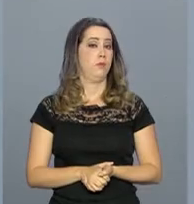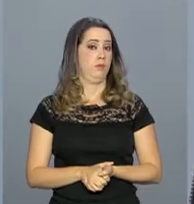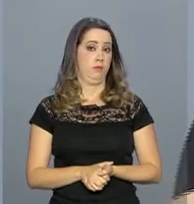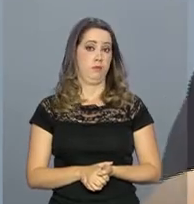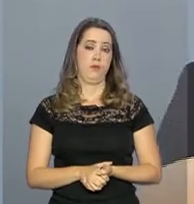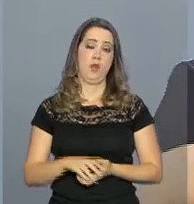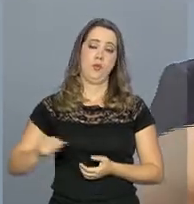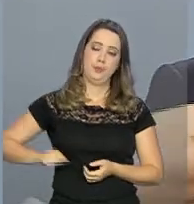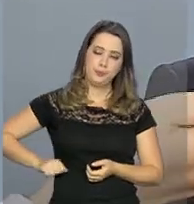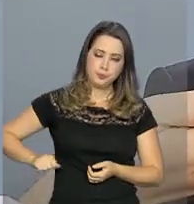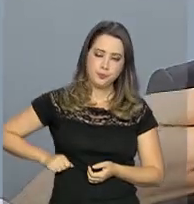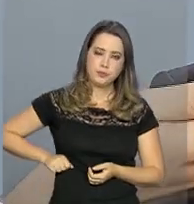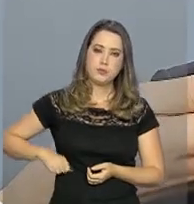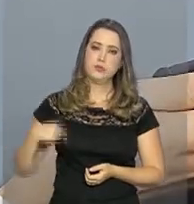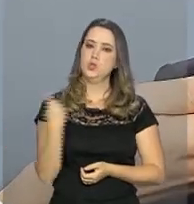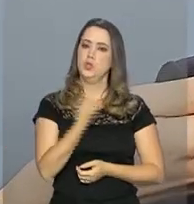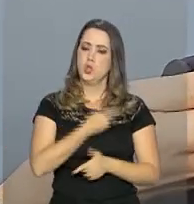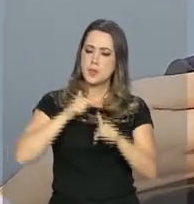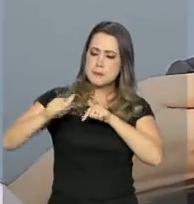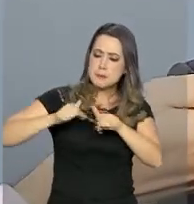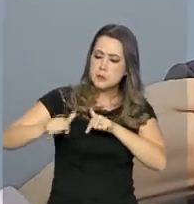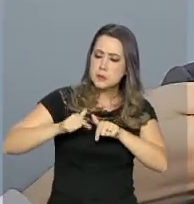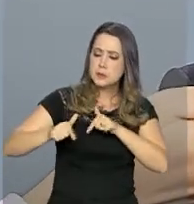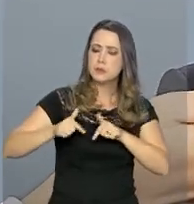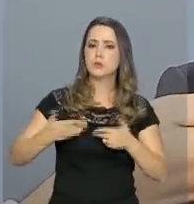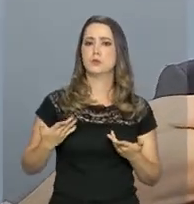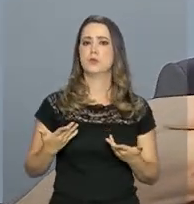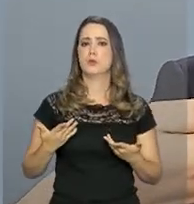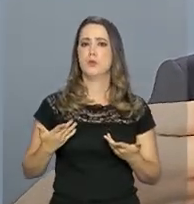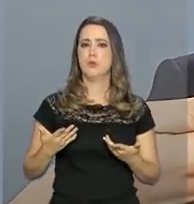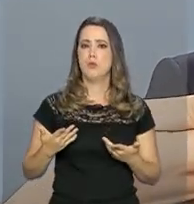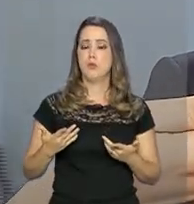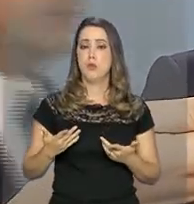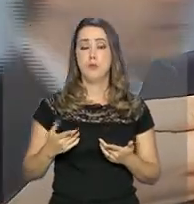Os consulados nossos estão trabalhando muito intensamente,